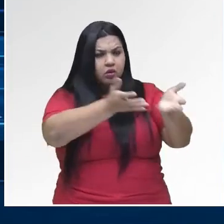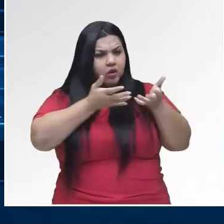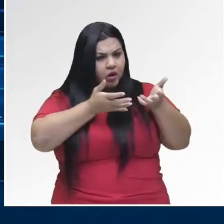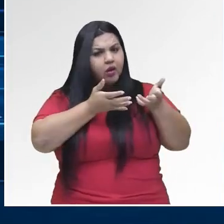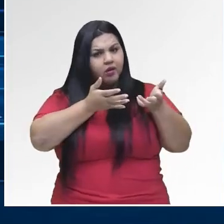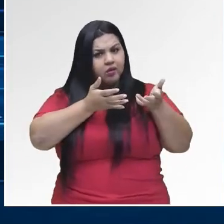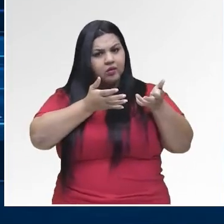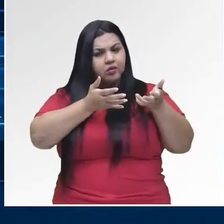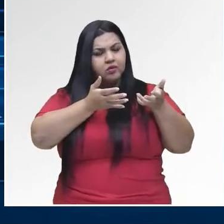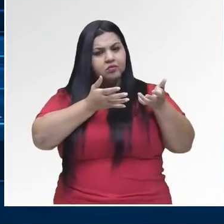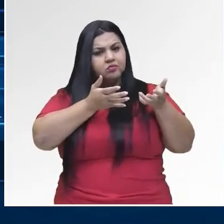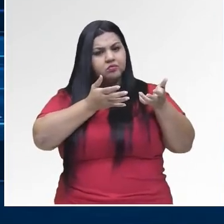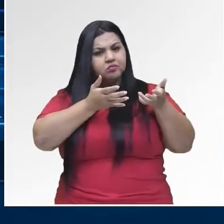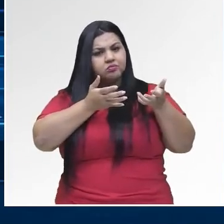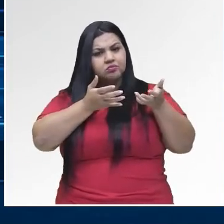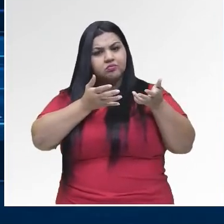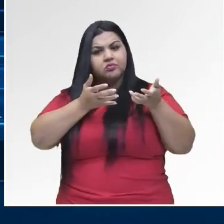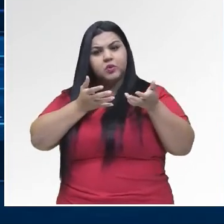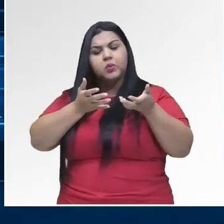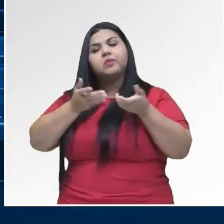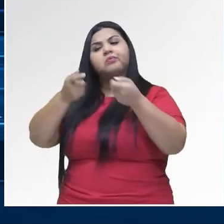fazer.